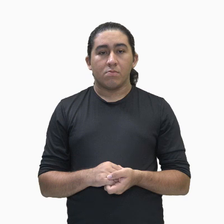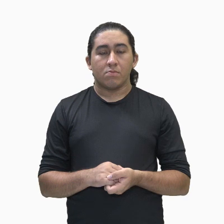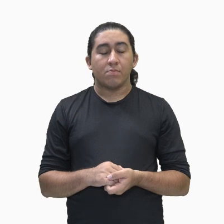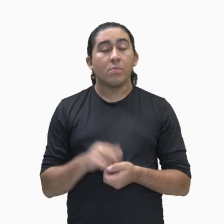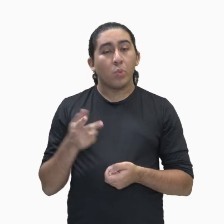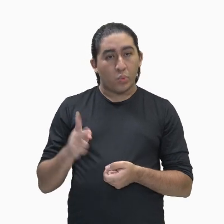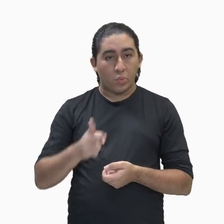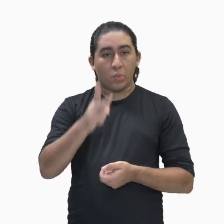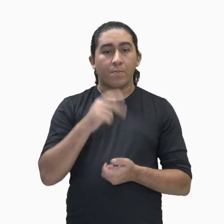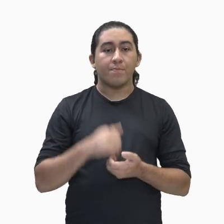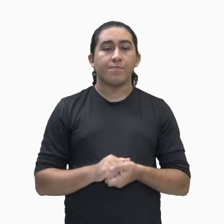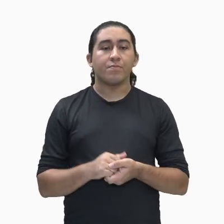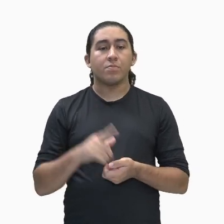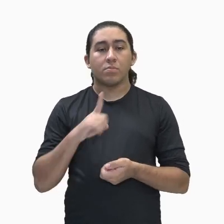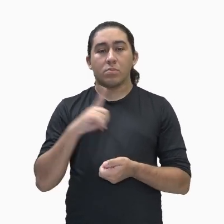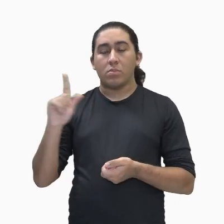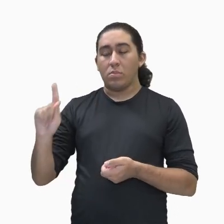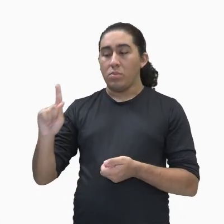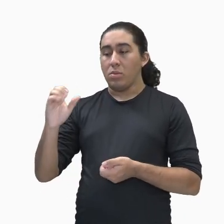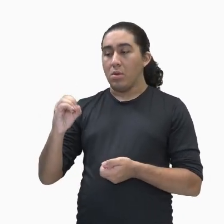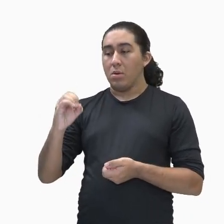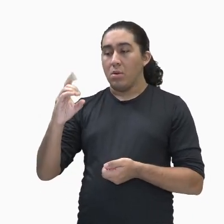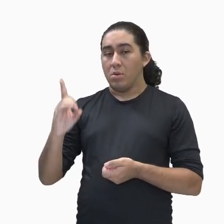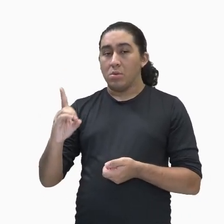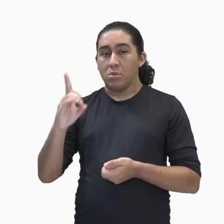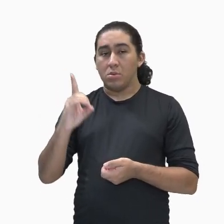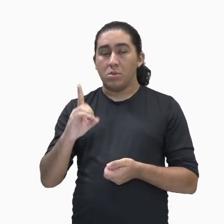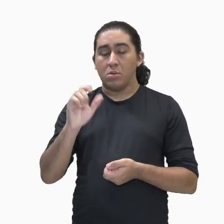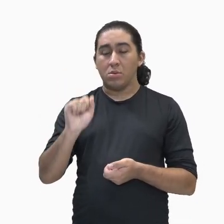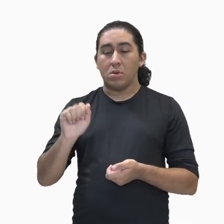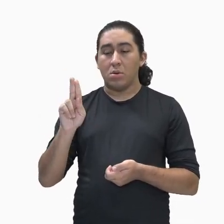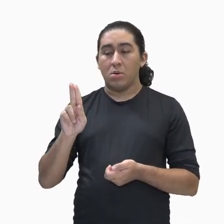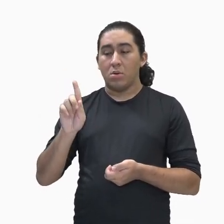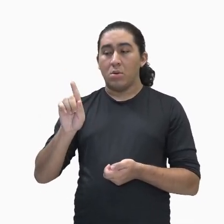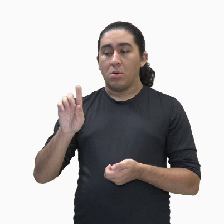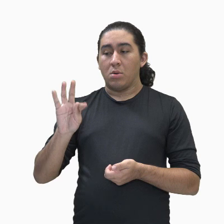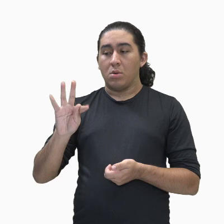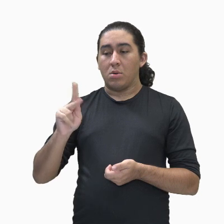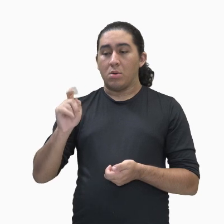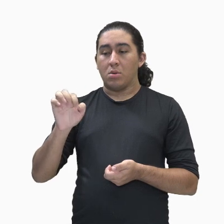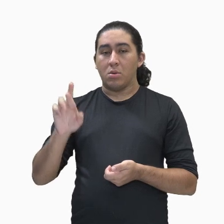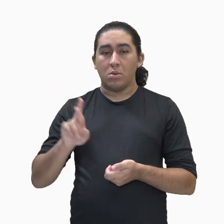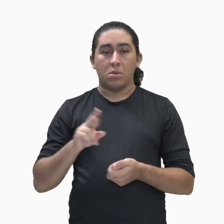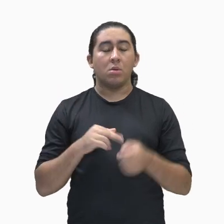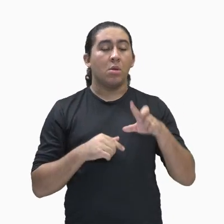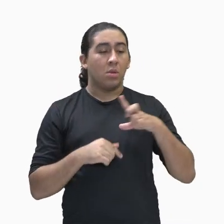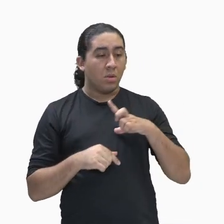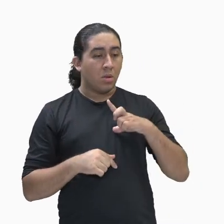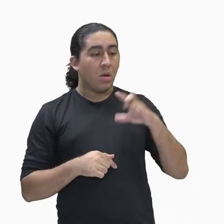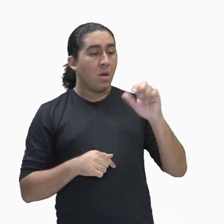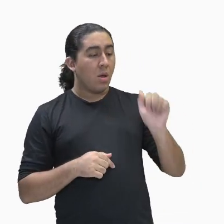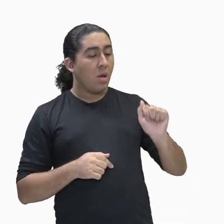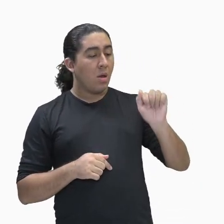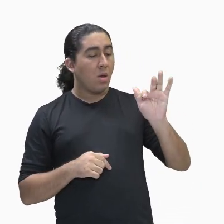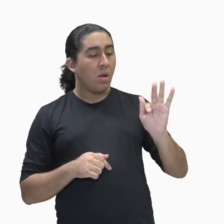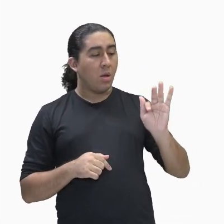do vocabulário, né? Um pouco mais específico, já é um pouquinho mais distante, ok? Vamos acompanhar aqui junto